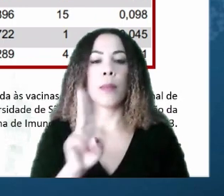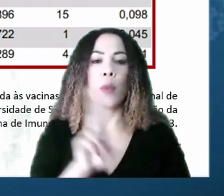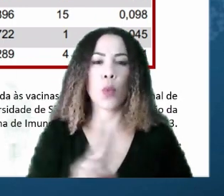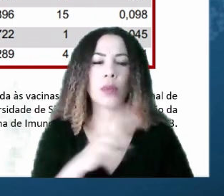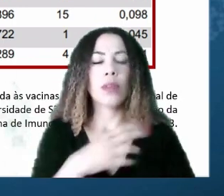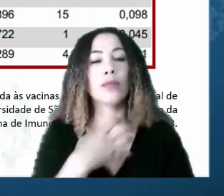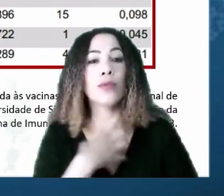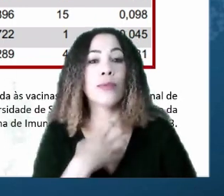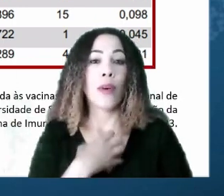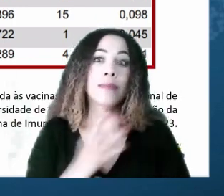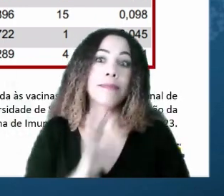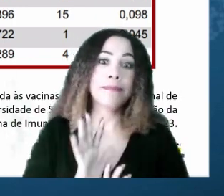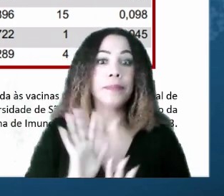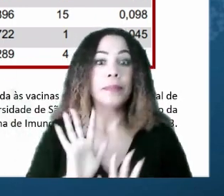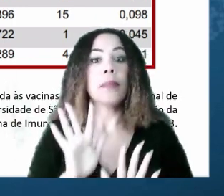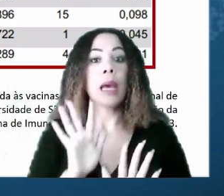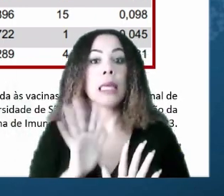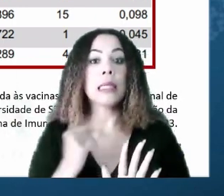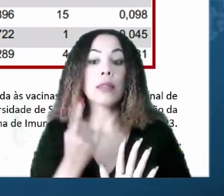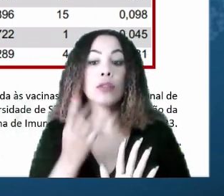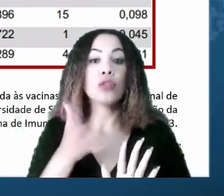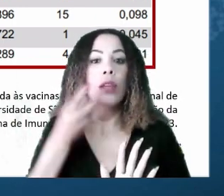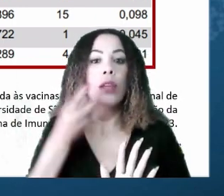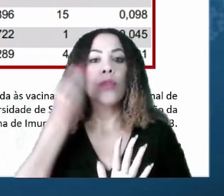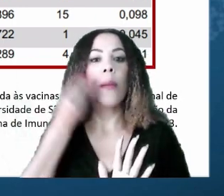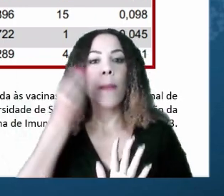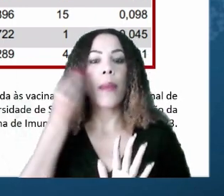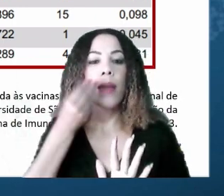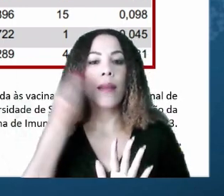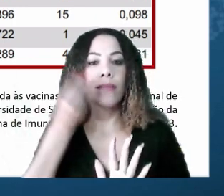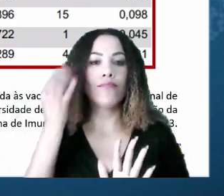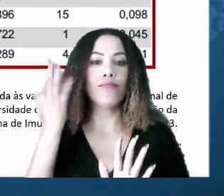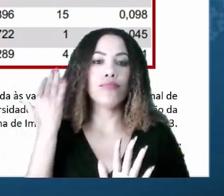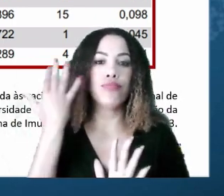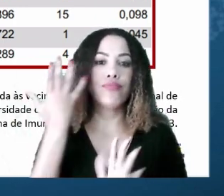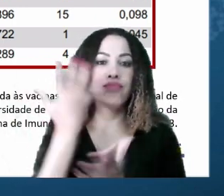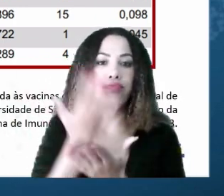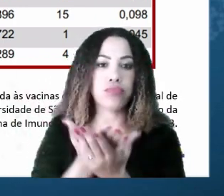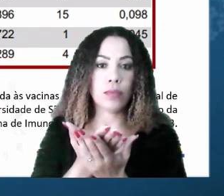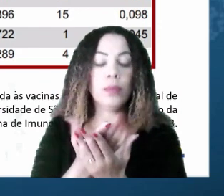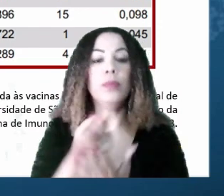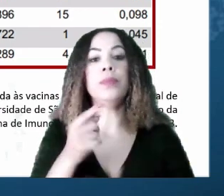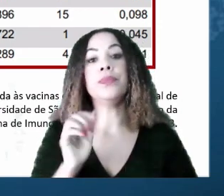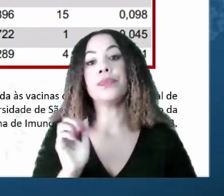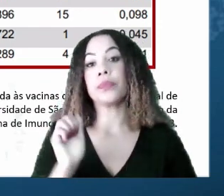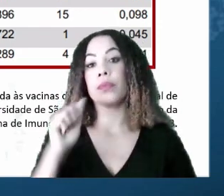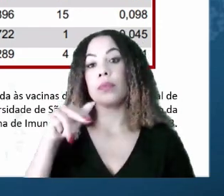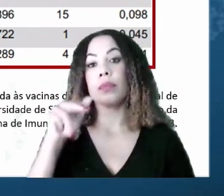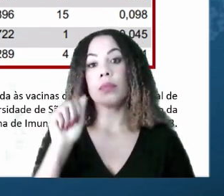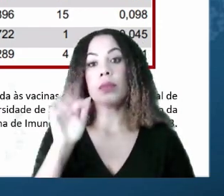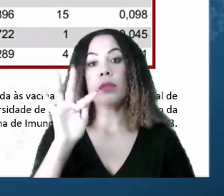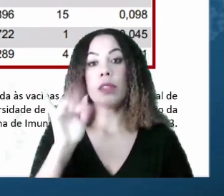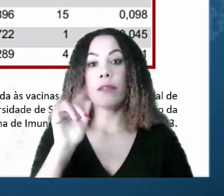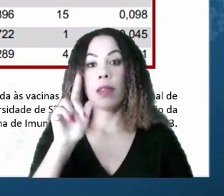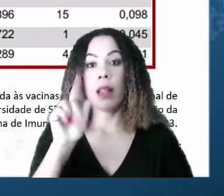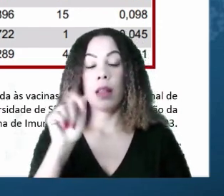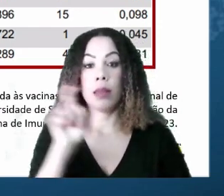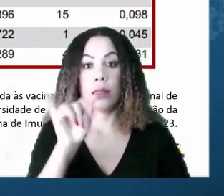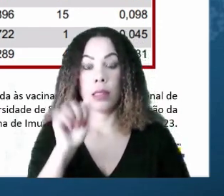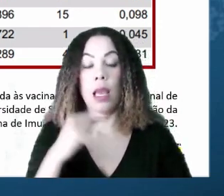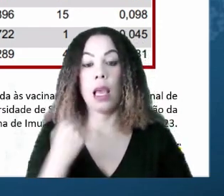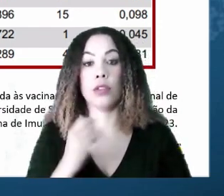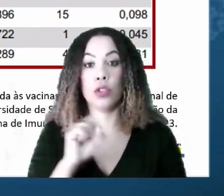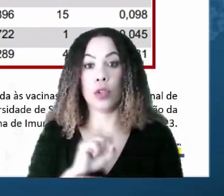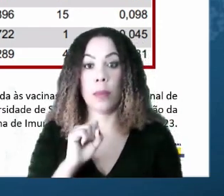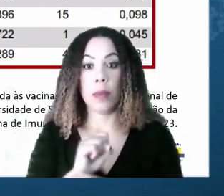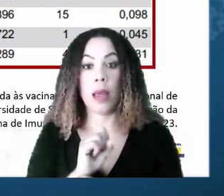da experiência acumulada. Anafilaxia a gente espera em 1 caso a cada 100 mil doses aplicadas, a 1 caso a